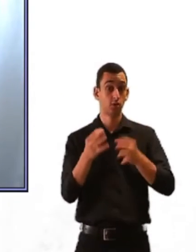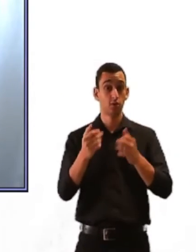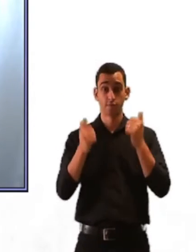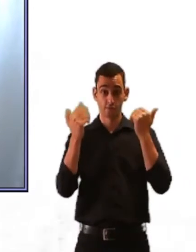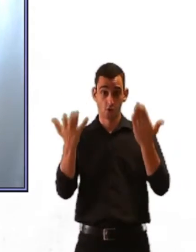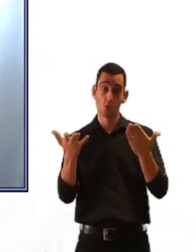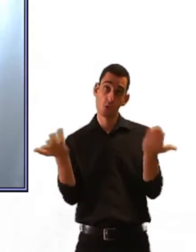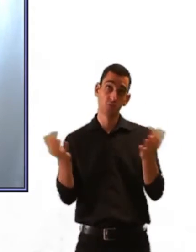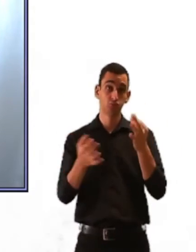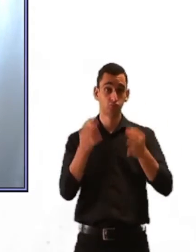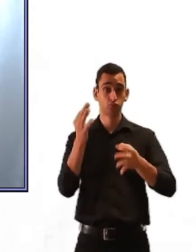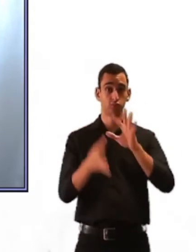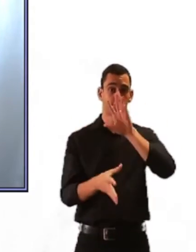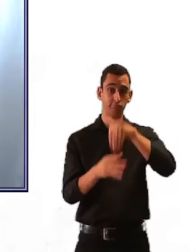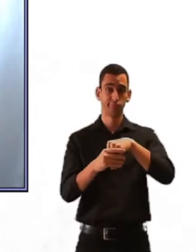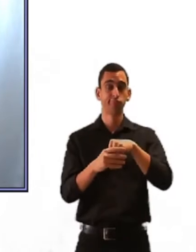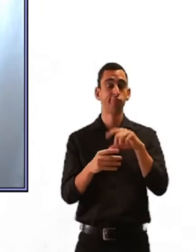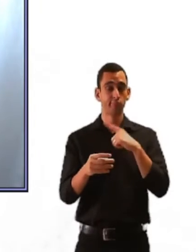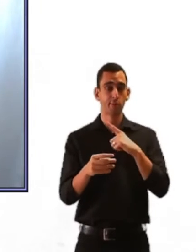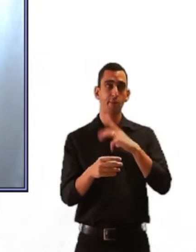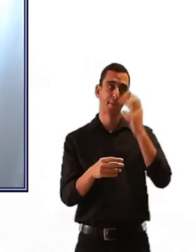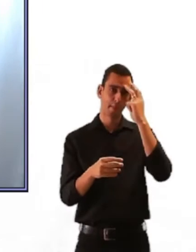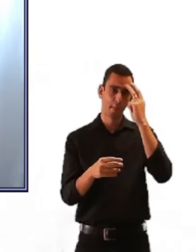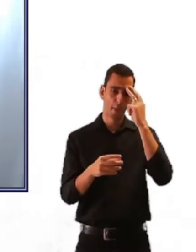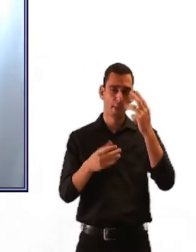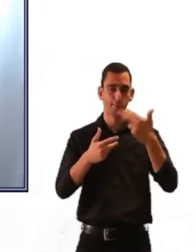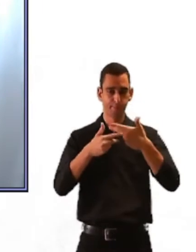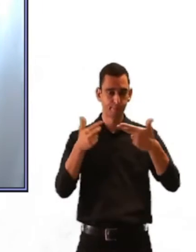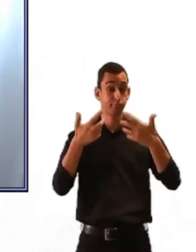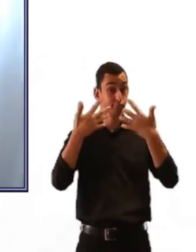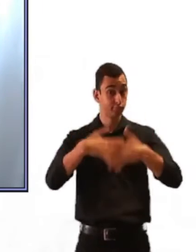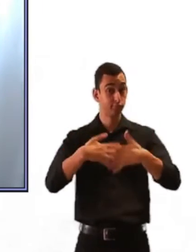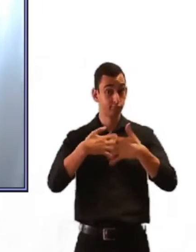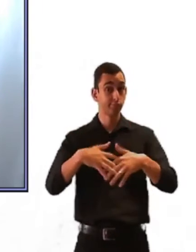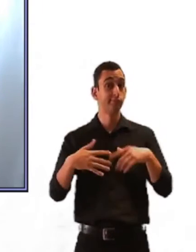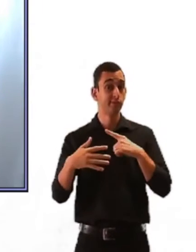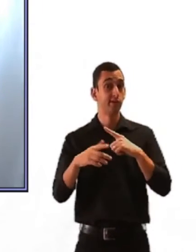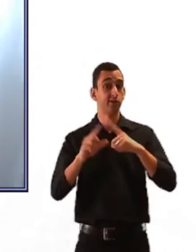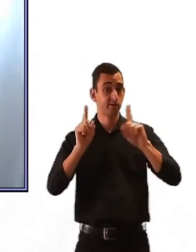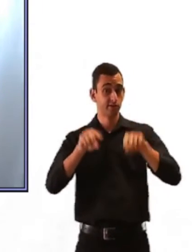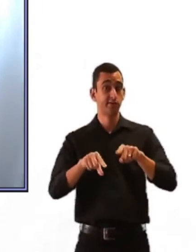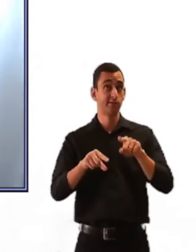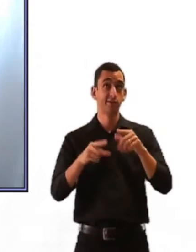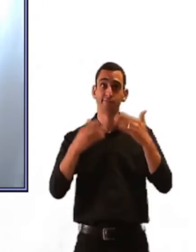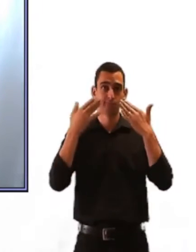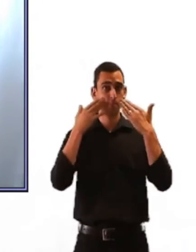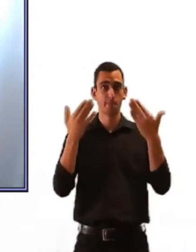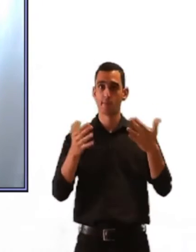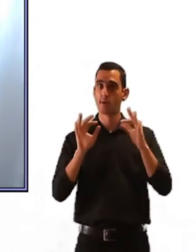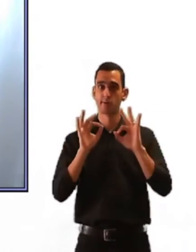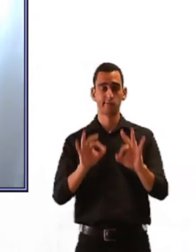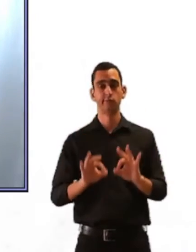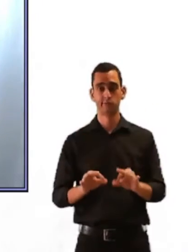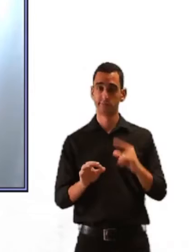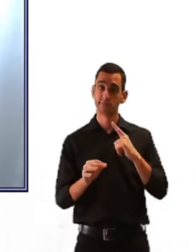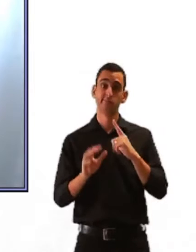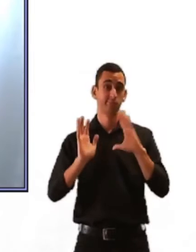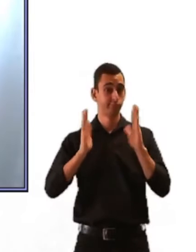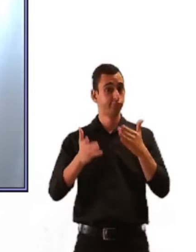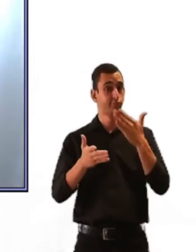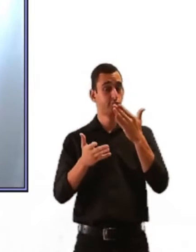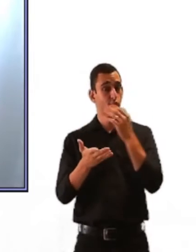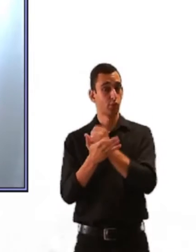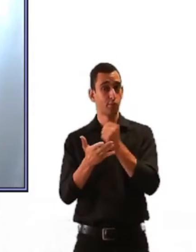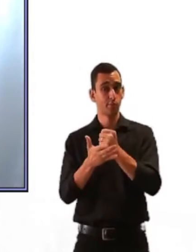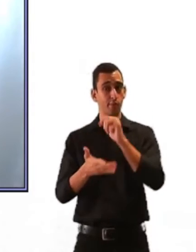nessas provas dependentes da memória. E eu estou falando aqui nessas provas dependentes da memória porque isso fica mais nítido, né? Em uma prova documental, você não vai